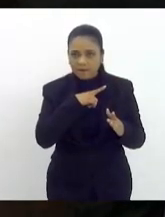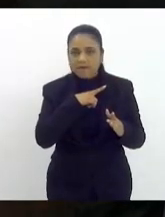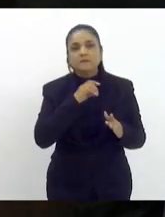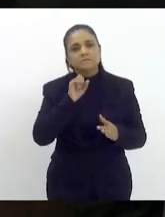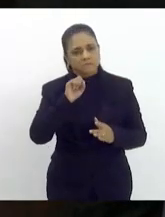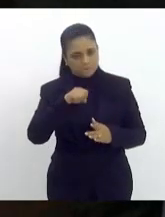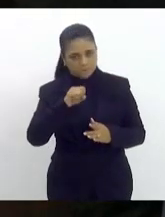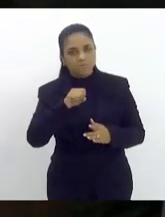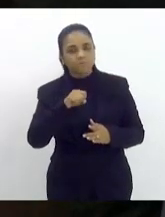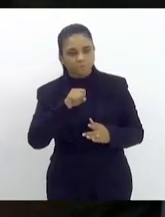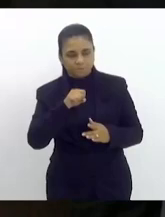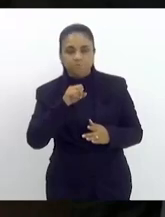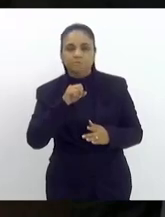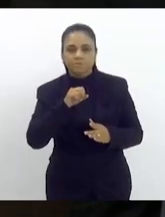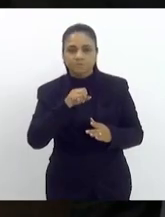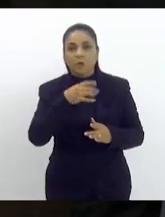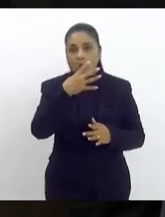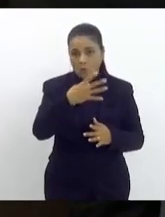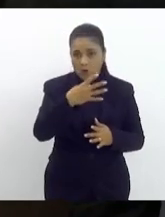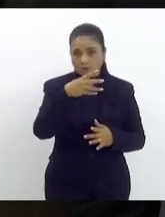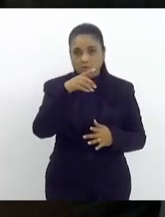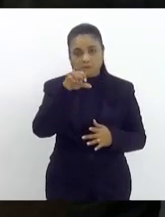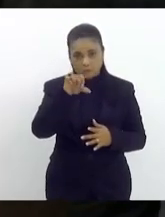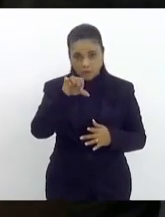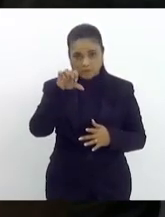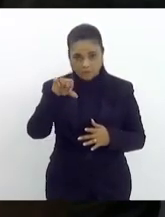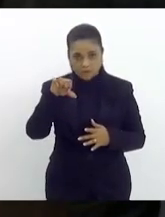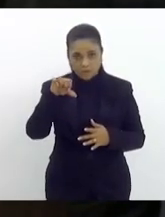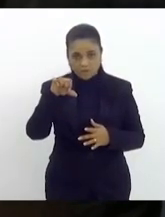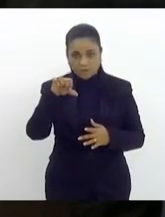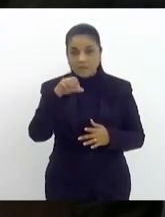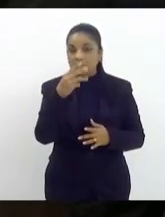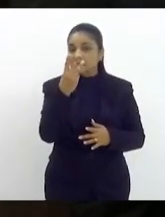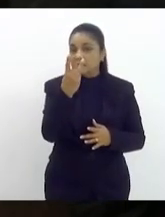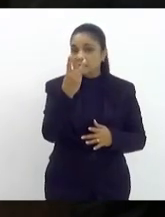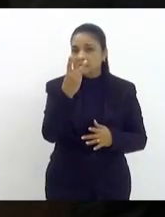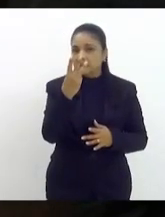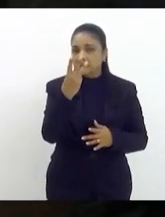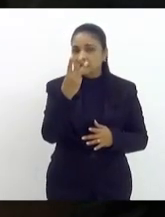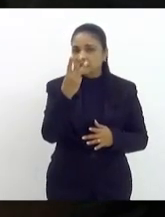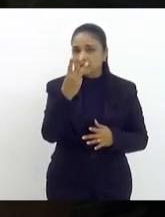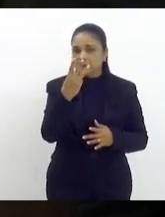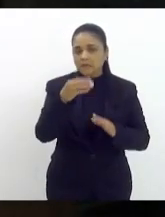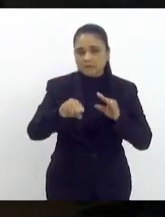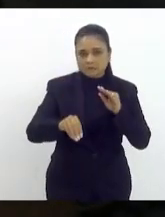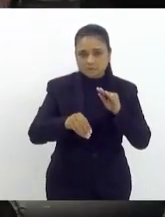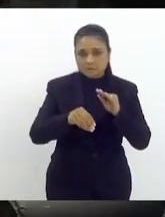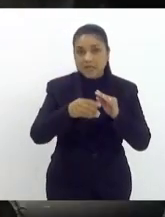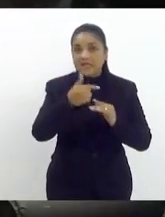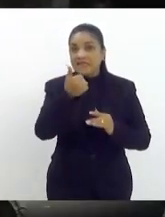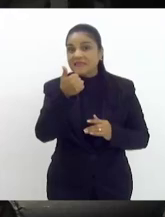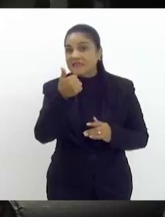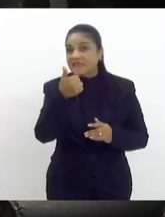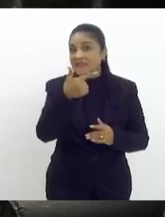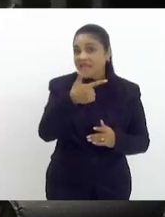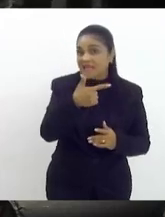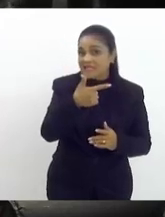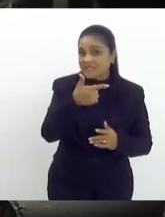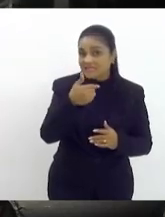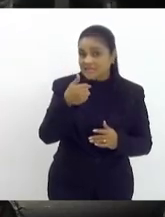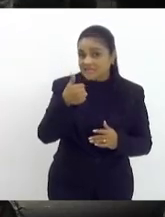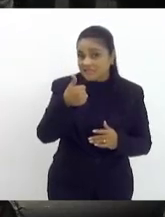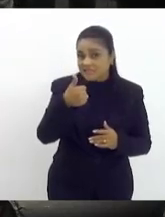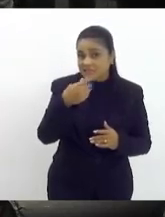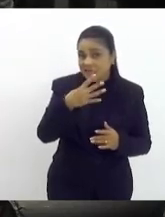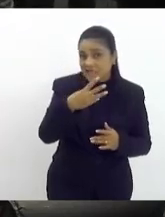Sim. Porque... Esse agora, 499, né? É, porque tá, eu tinha... 13 emendas. Mas 13. São as três são minhas. Não, 13. Ah, 13. 13. Então